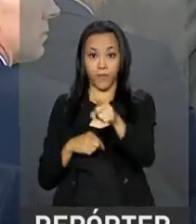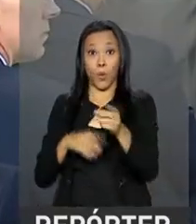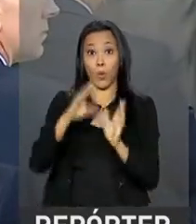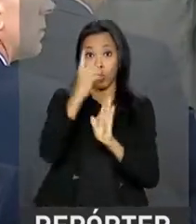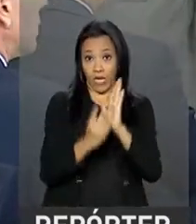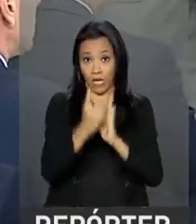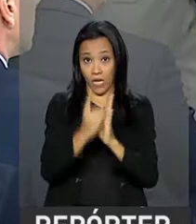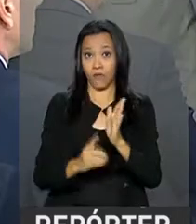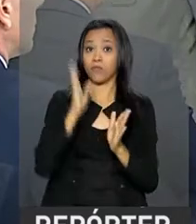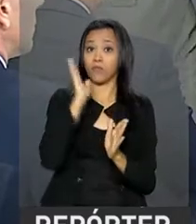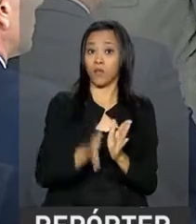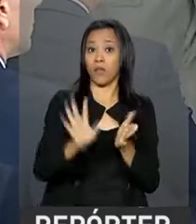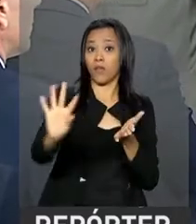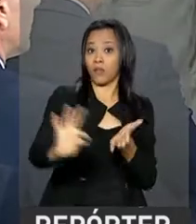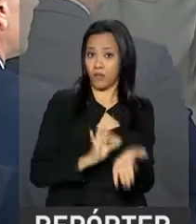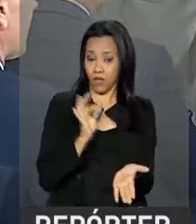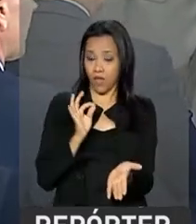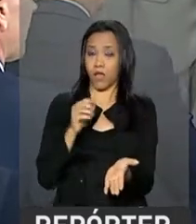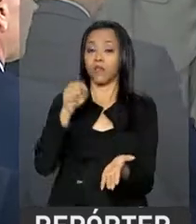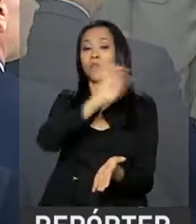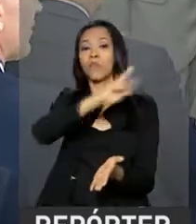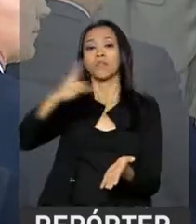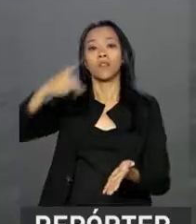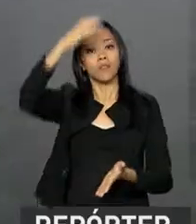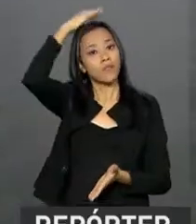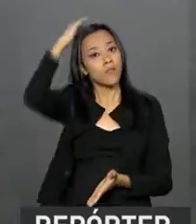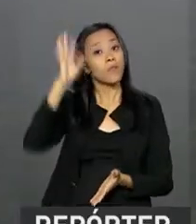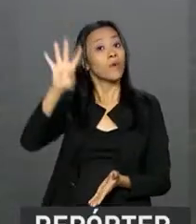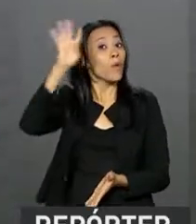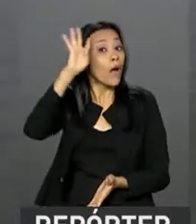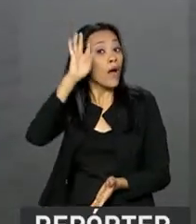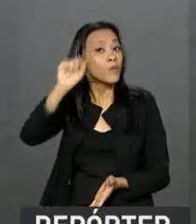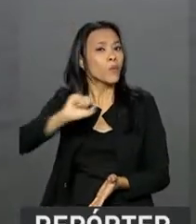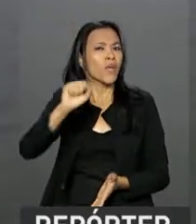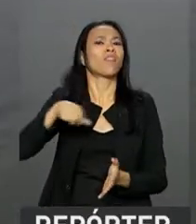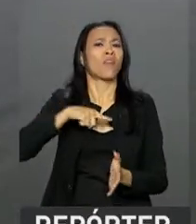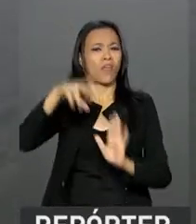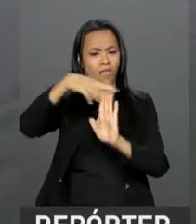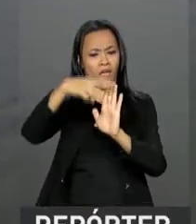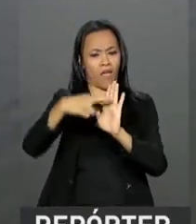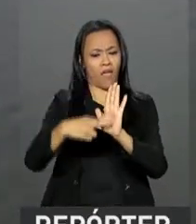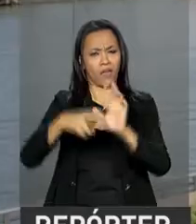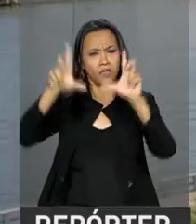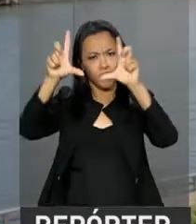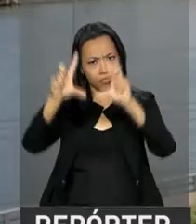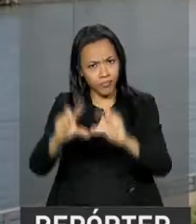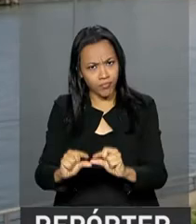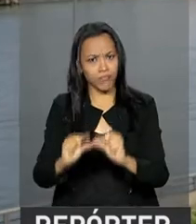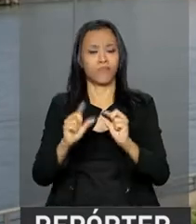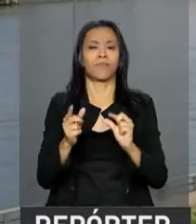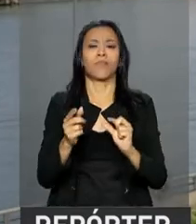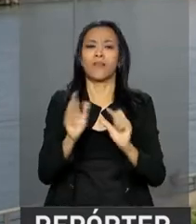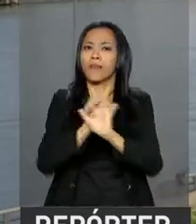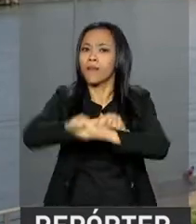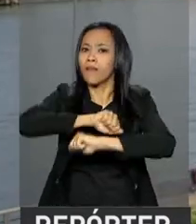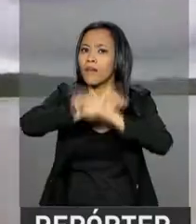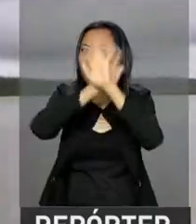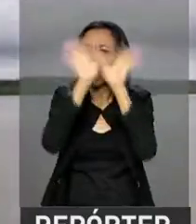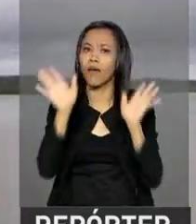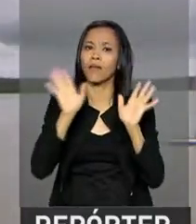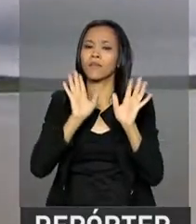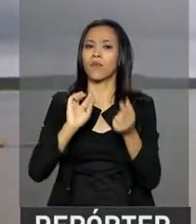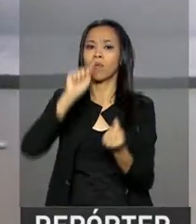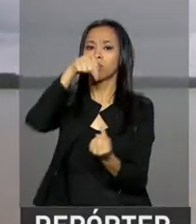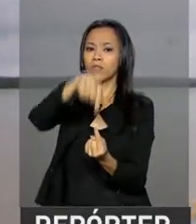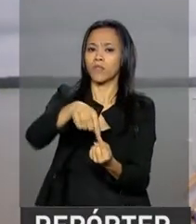pelo presidente michel temer nesta quarta feira estabelece regras simplificadas e mais bem definidas para